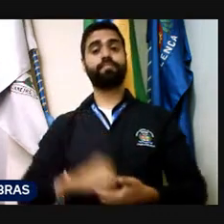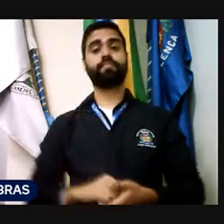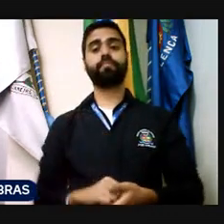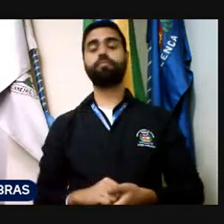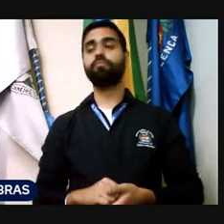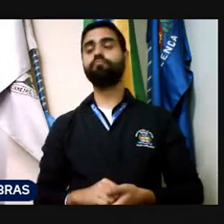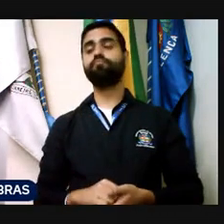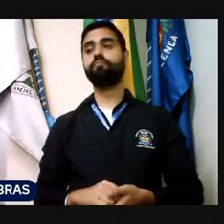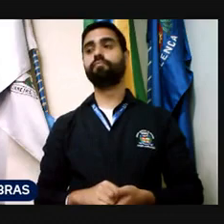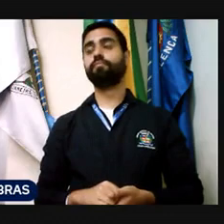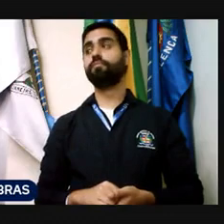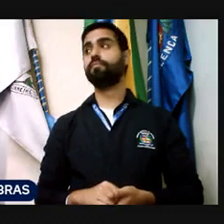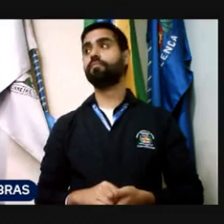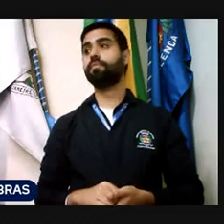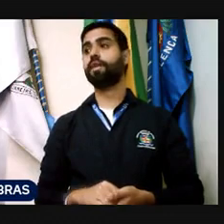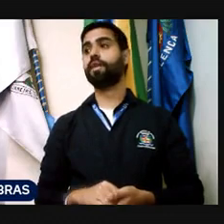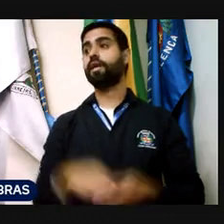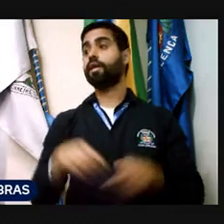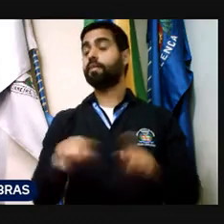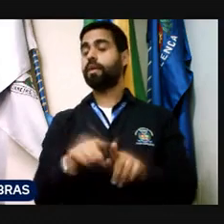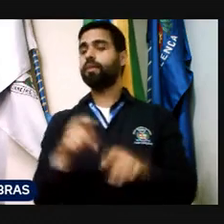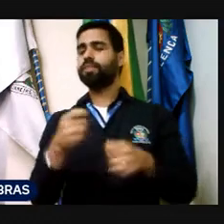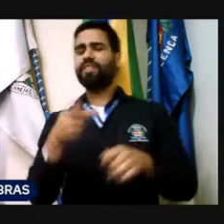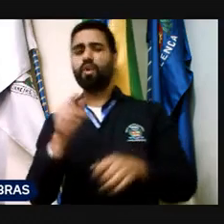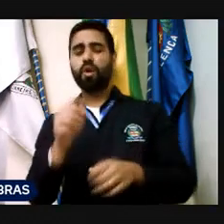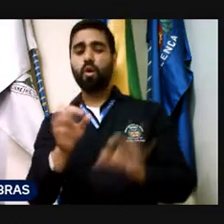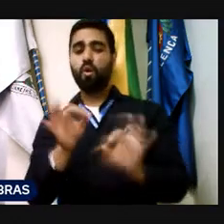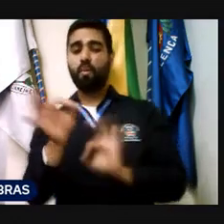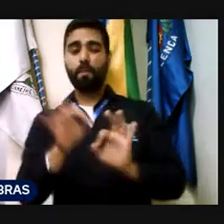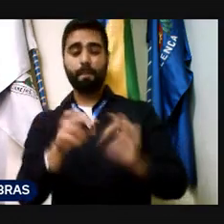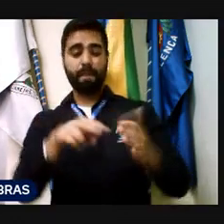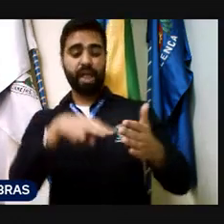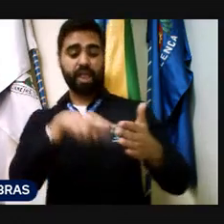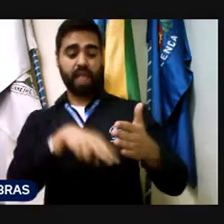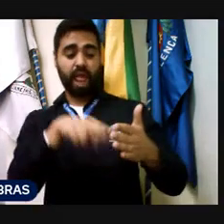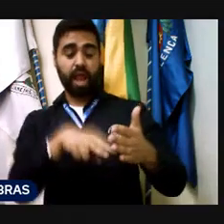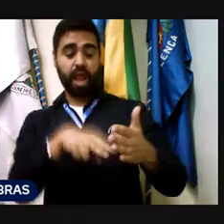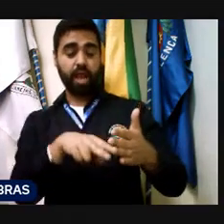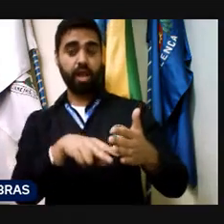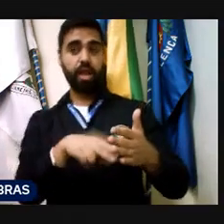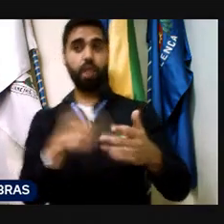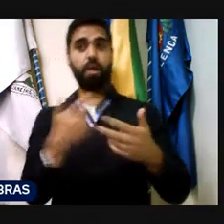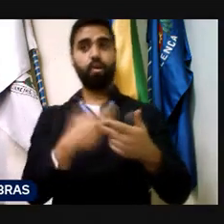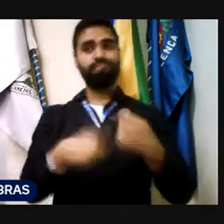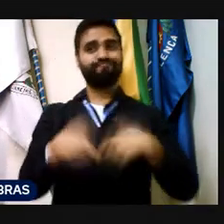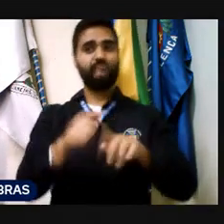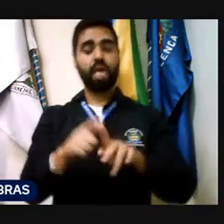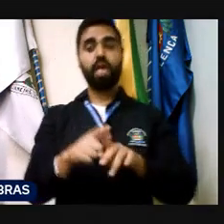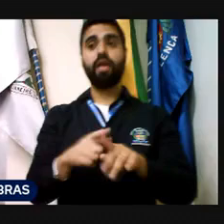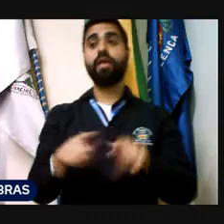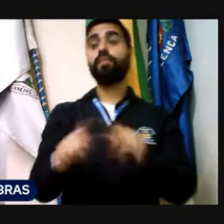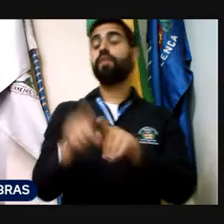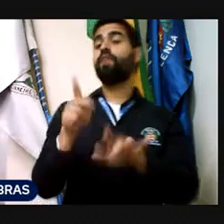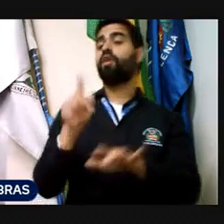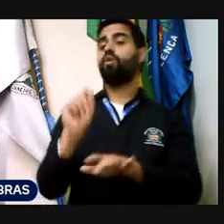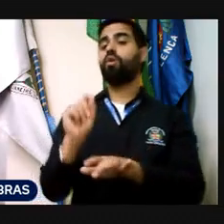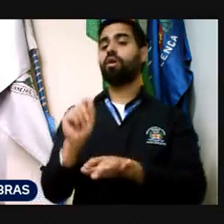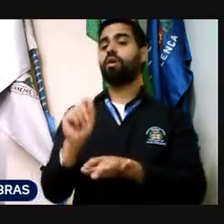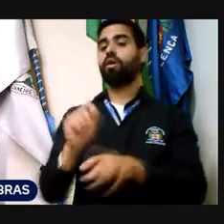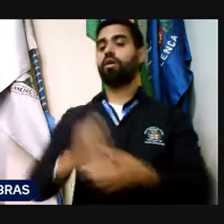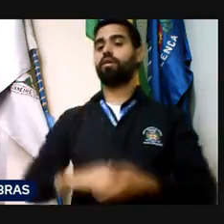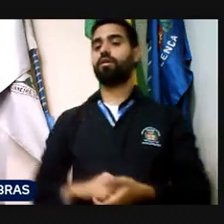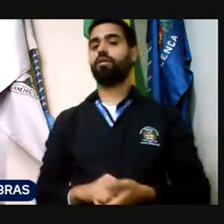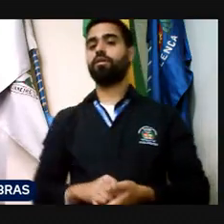De início, cumpre ressaltar que o projeto de lei sobre análise versa sobre questão essencialmente administrativa, dispondo sobre organização